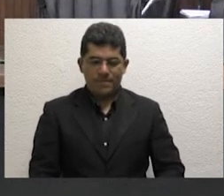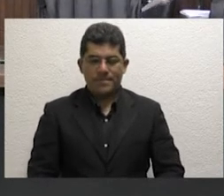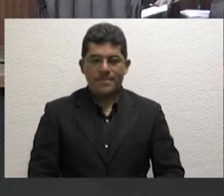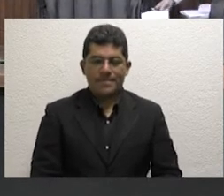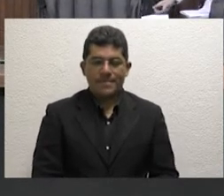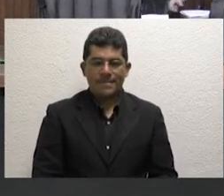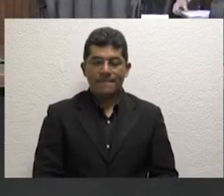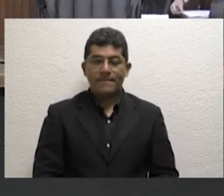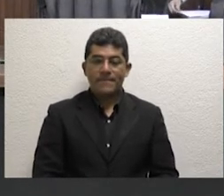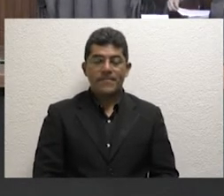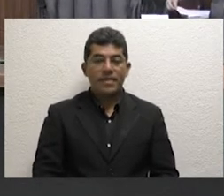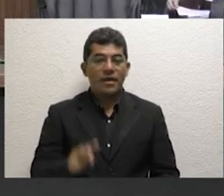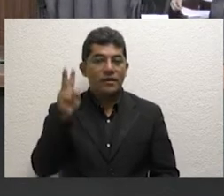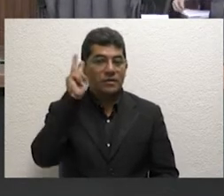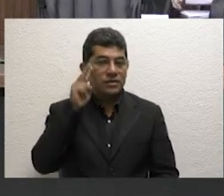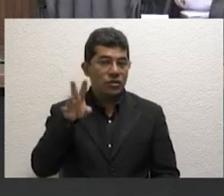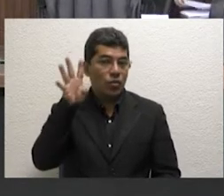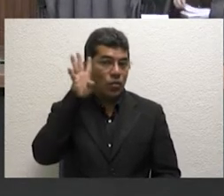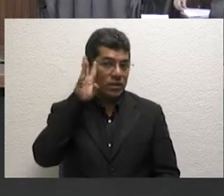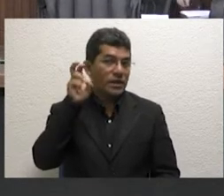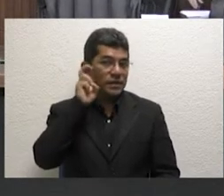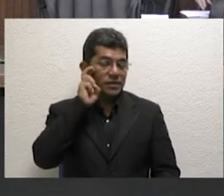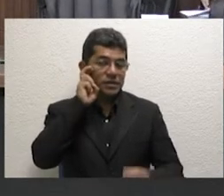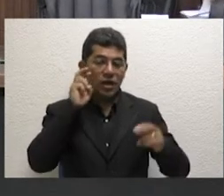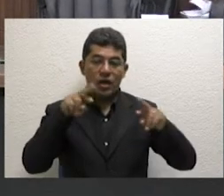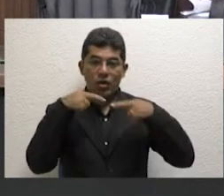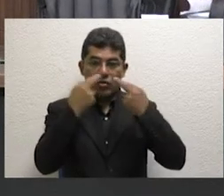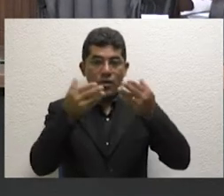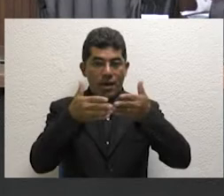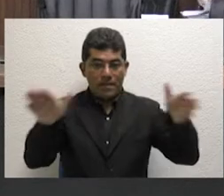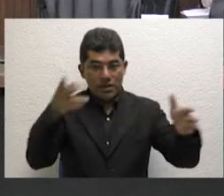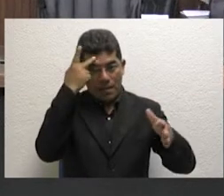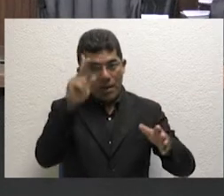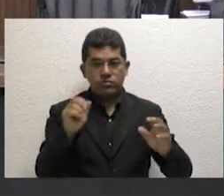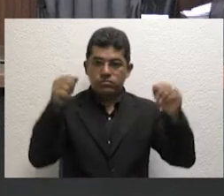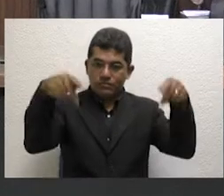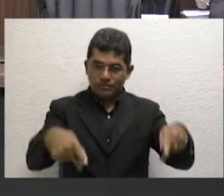Dessas, quartas e quintas sessões plenárias abertas ao público.